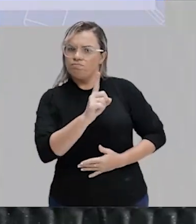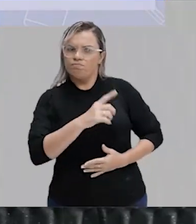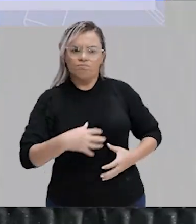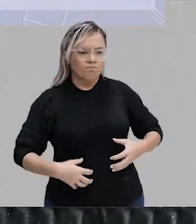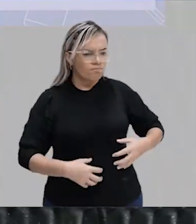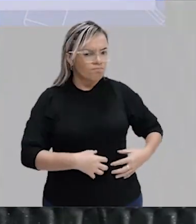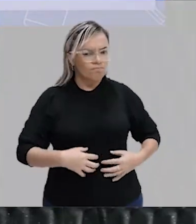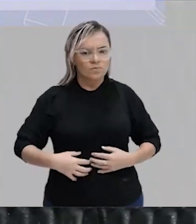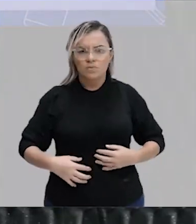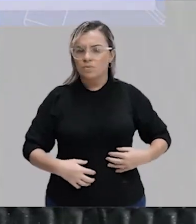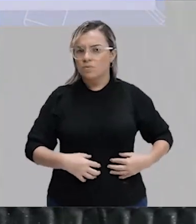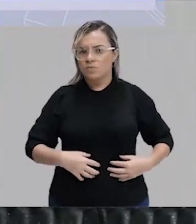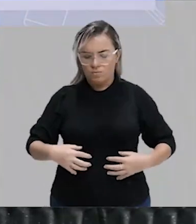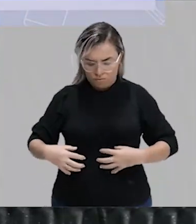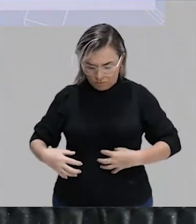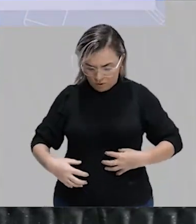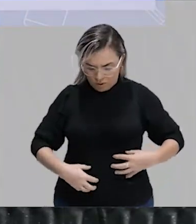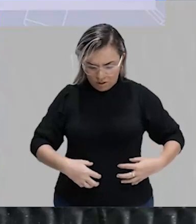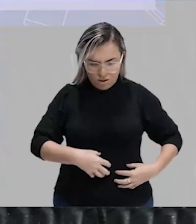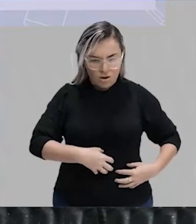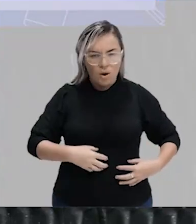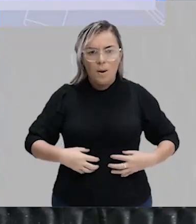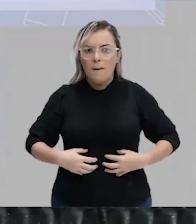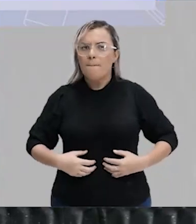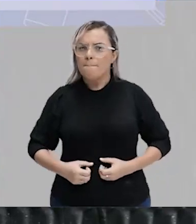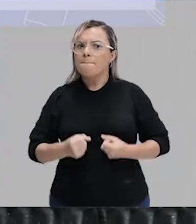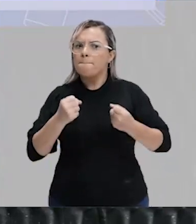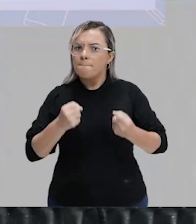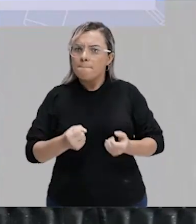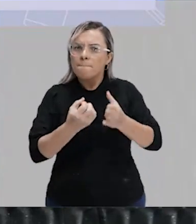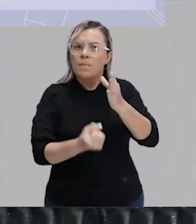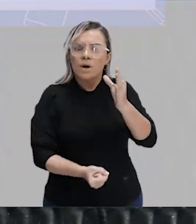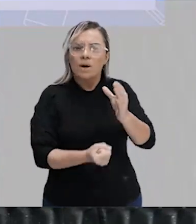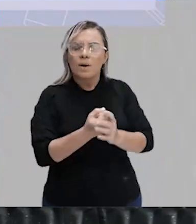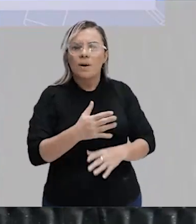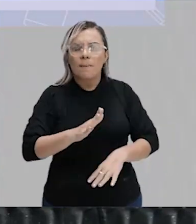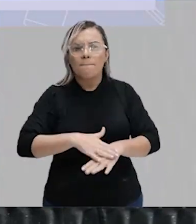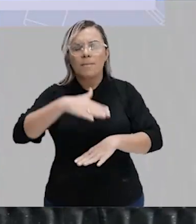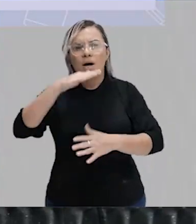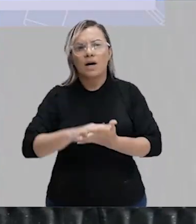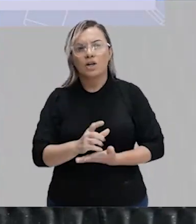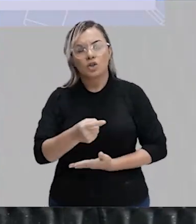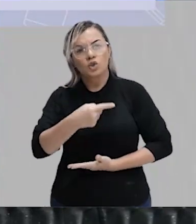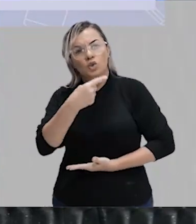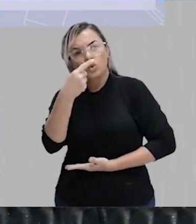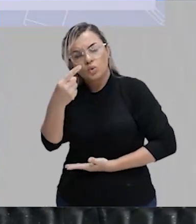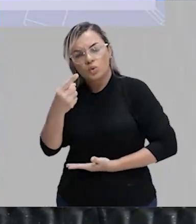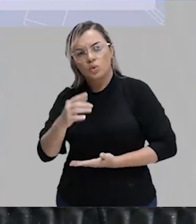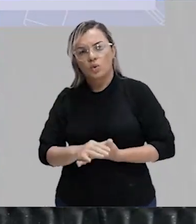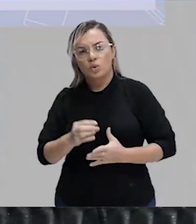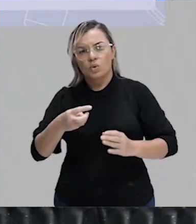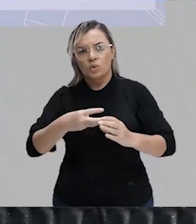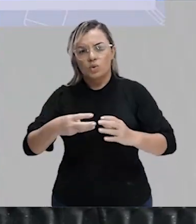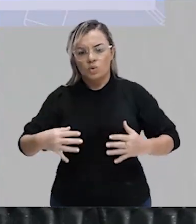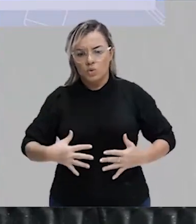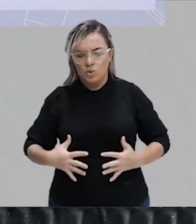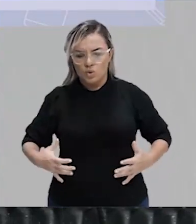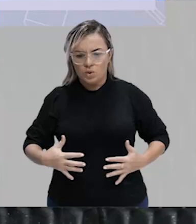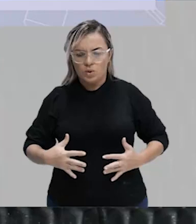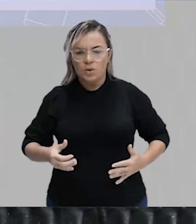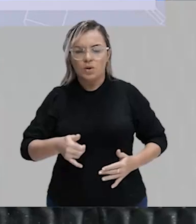ele pode ser formado por mais de um tecido. Por exemplo, a nossa pele. A nossa pele ela é feita de